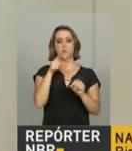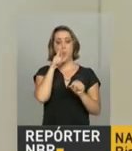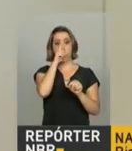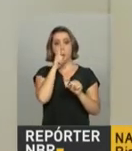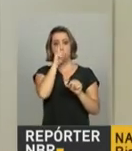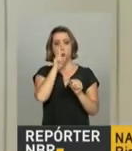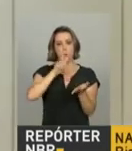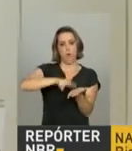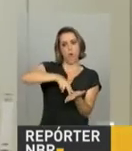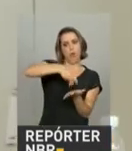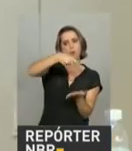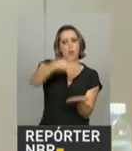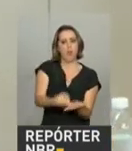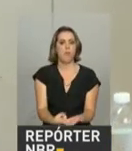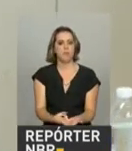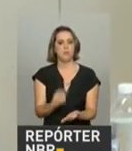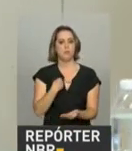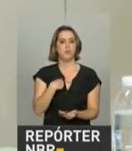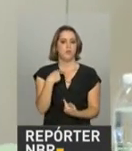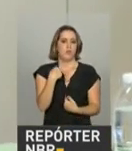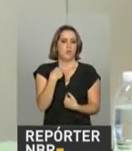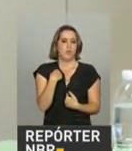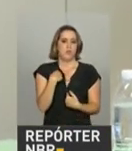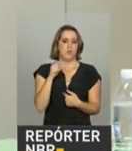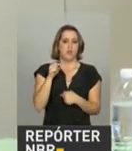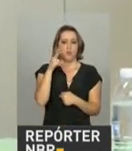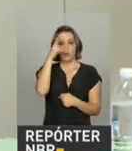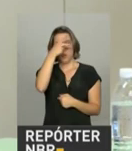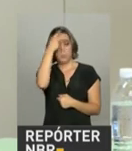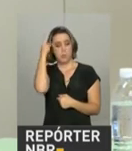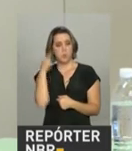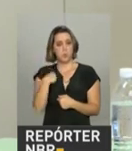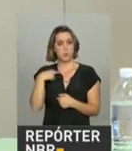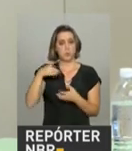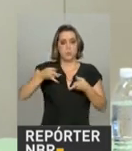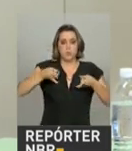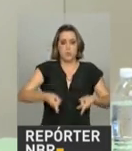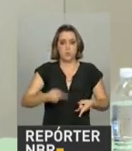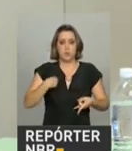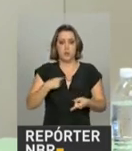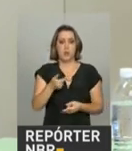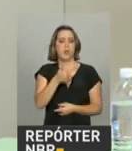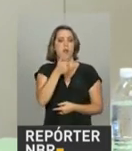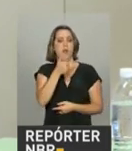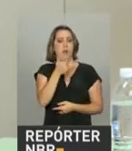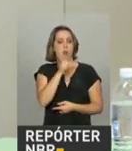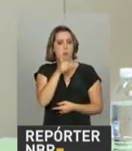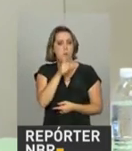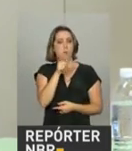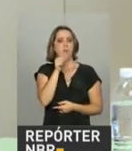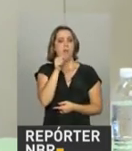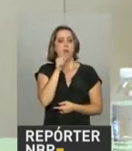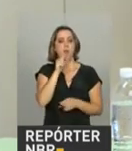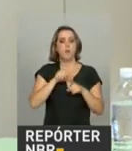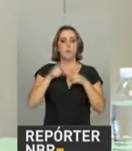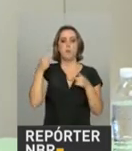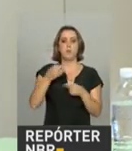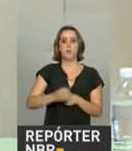queda. Vamos supor que eu seja uma paciente e queira beber água, mas o copo está longe. Neste